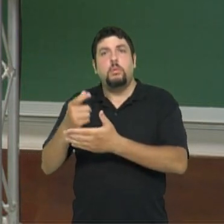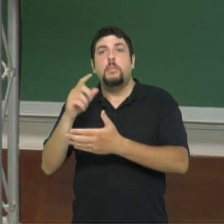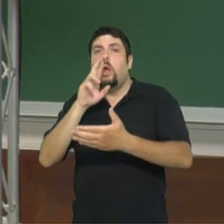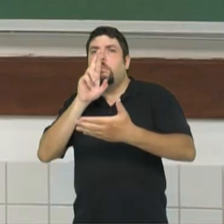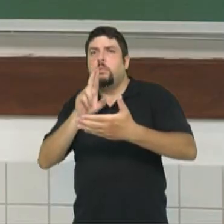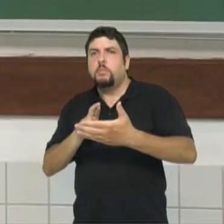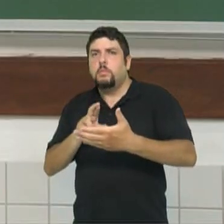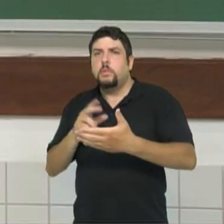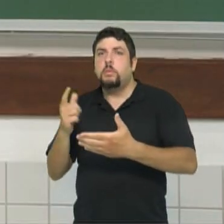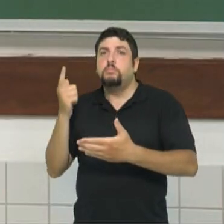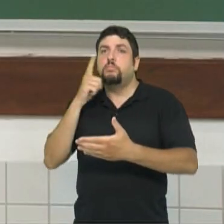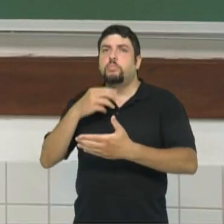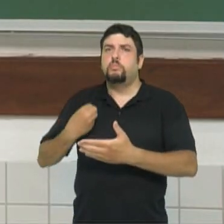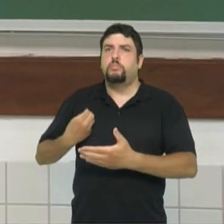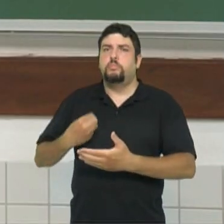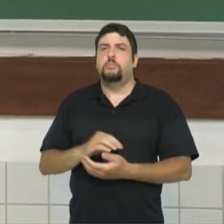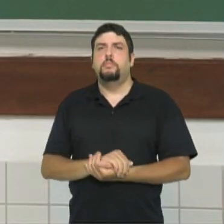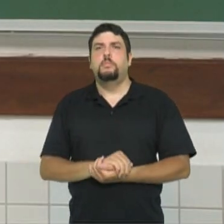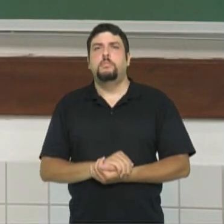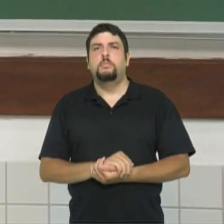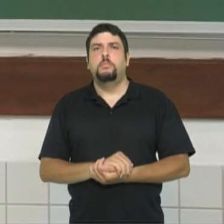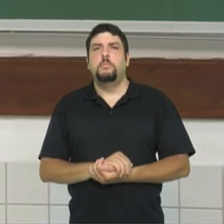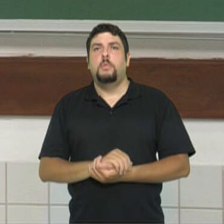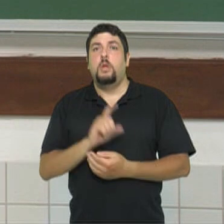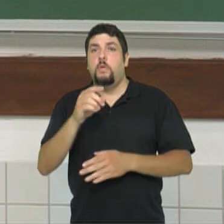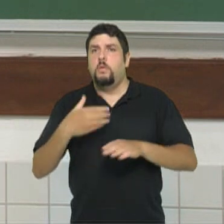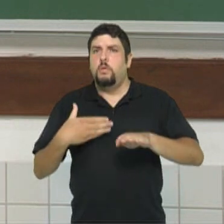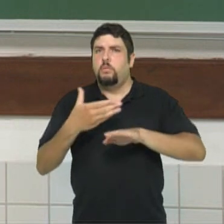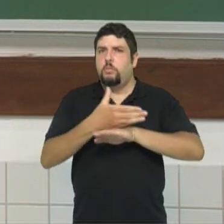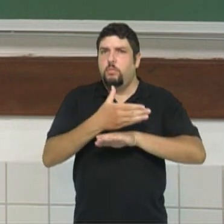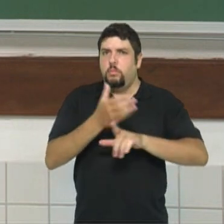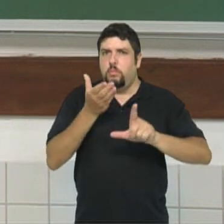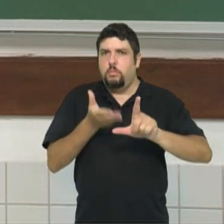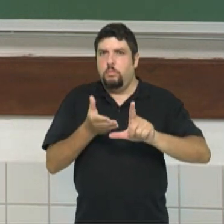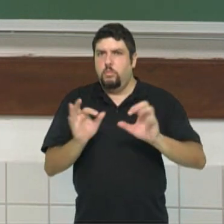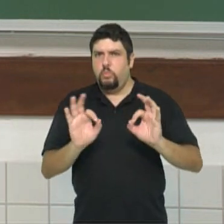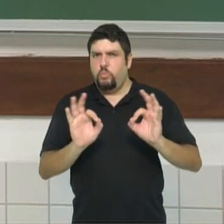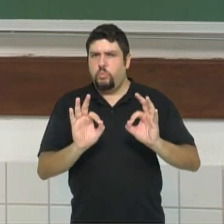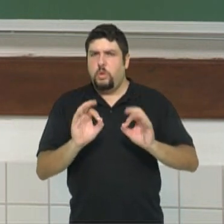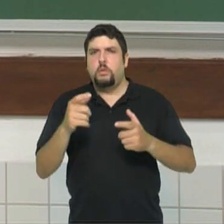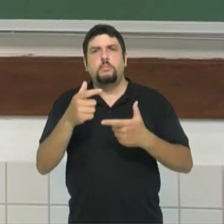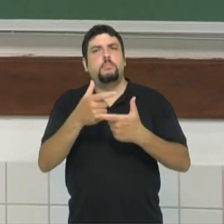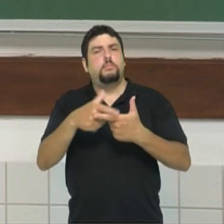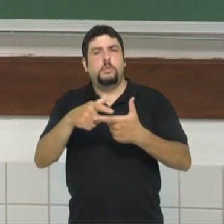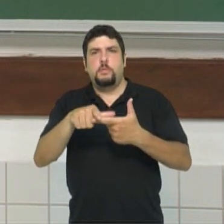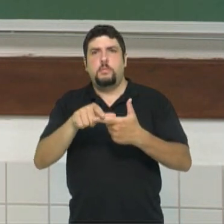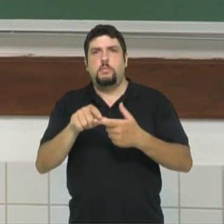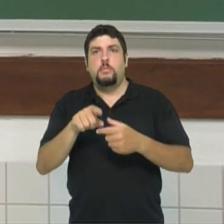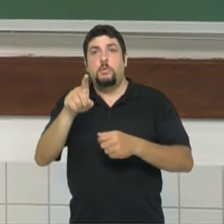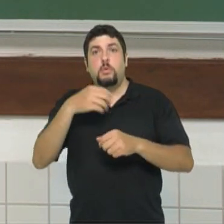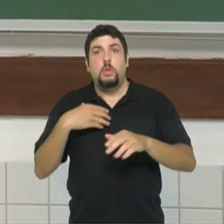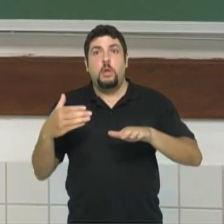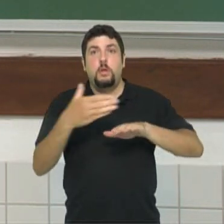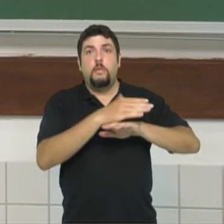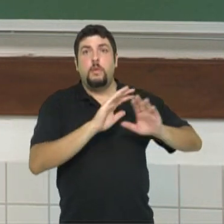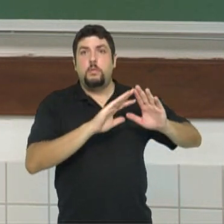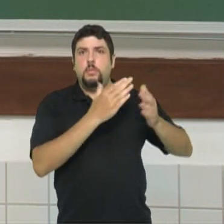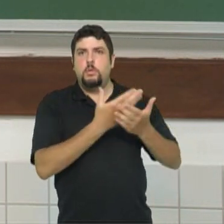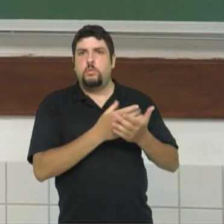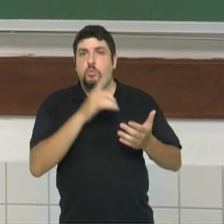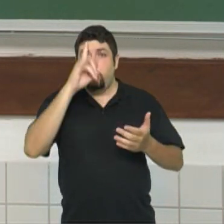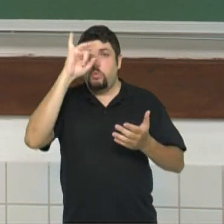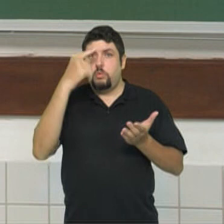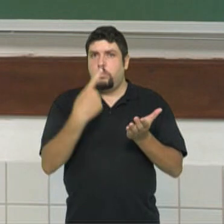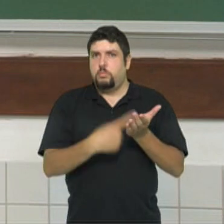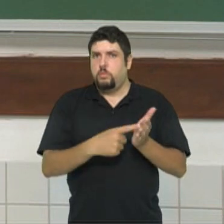presença. Já se você é aluno, não tem acesso às plataformas do Classroom, não tem problema não. Você vai lá no seu colégio, no dia